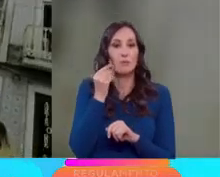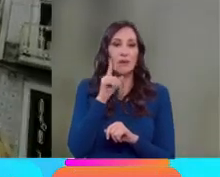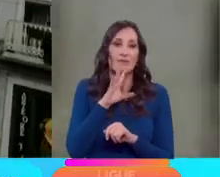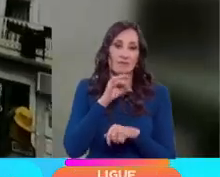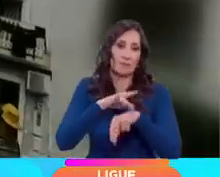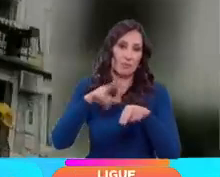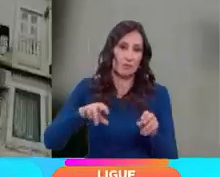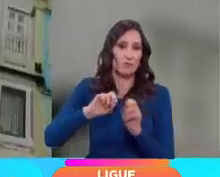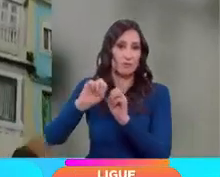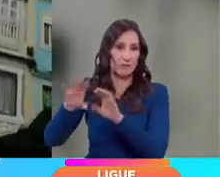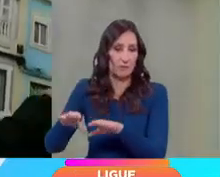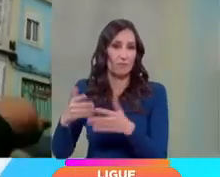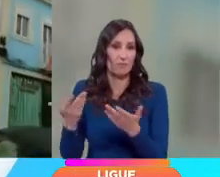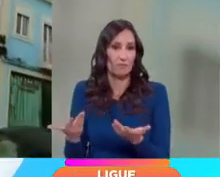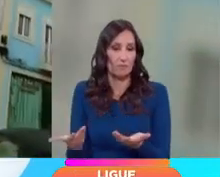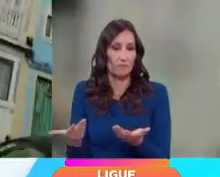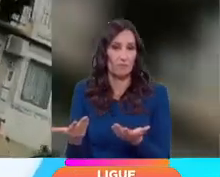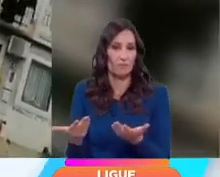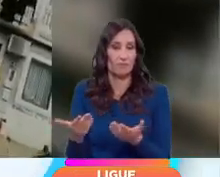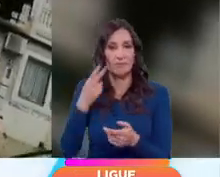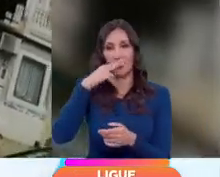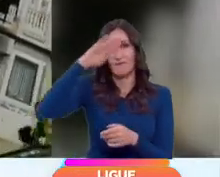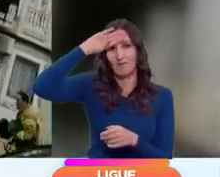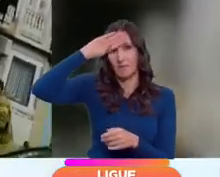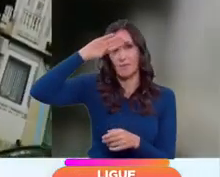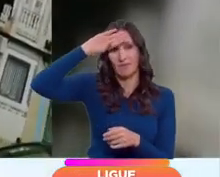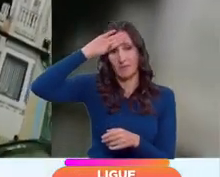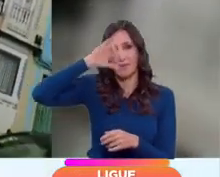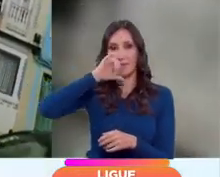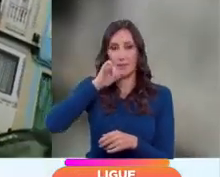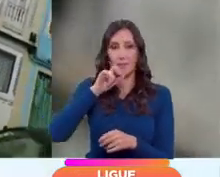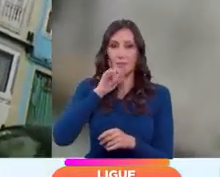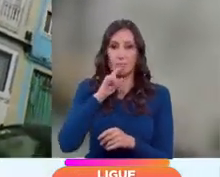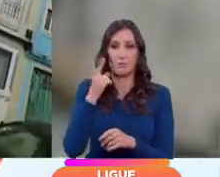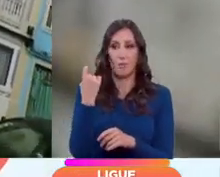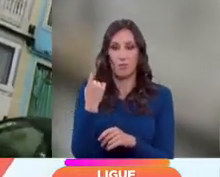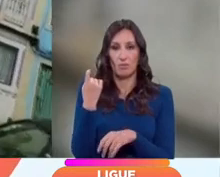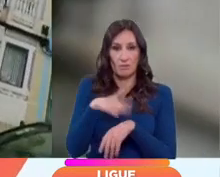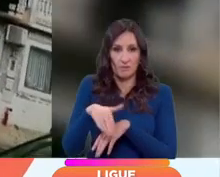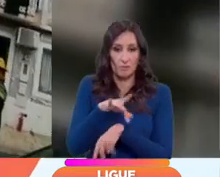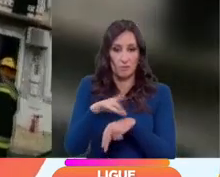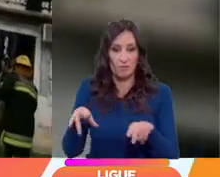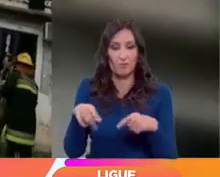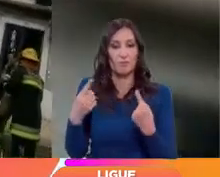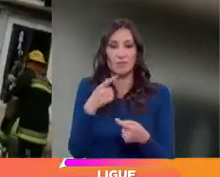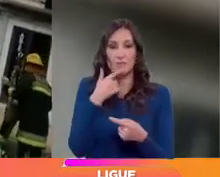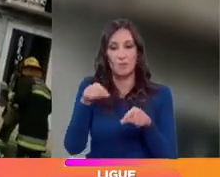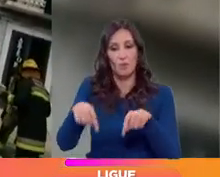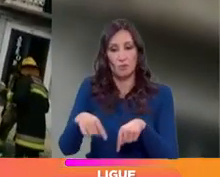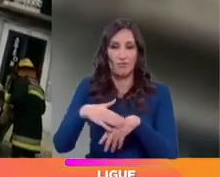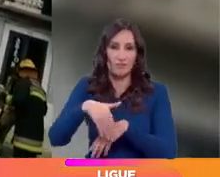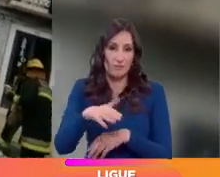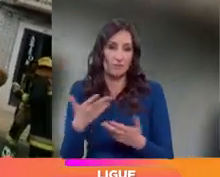está no hospital, está internada. Agora, neste momento, está a fazer febres. Era para ter saído ontem. Depois disseram que saía hoje e